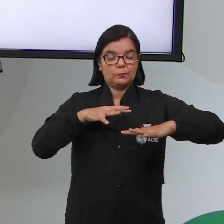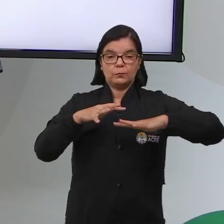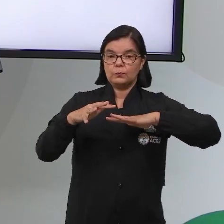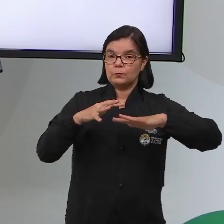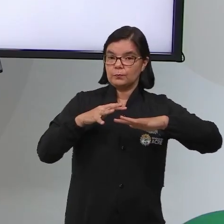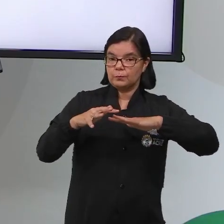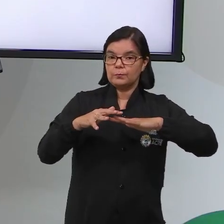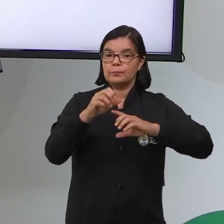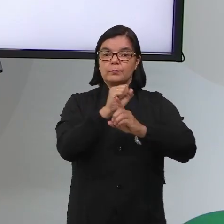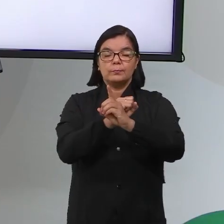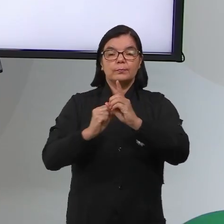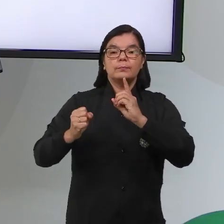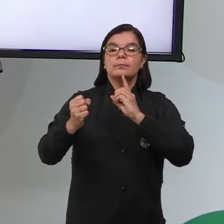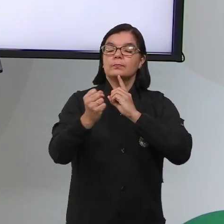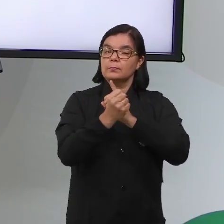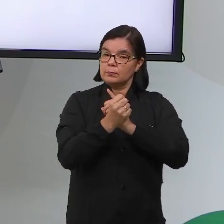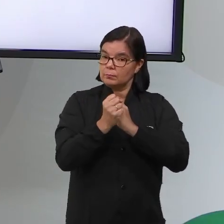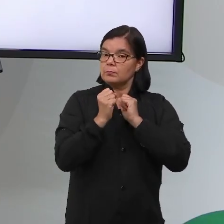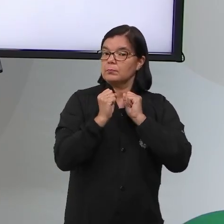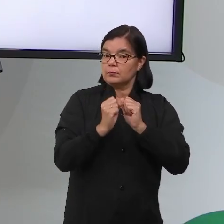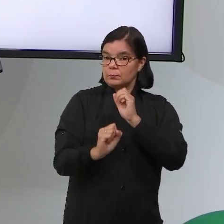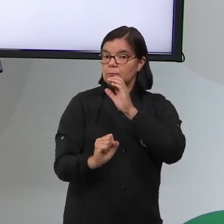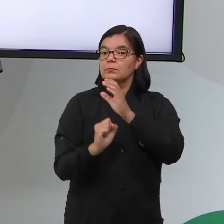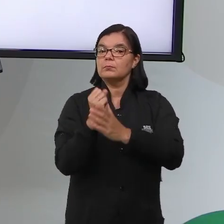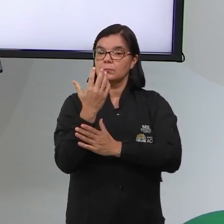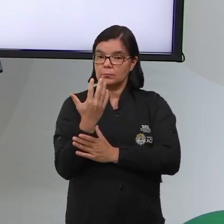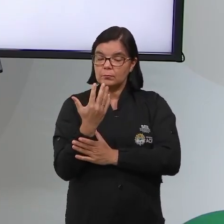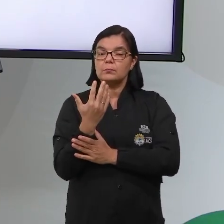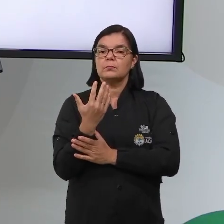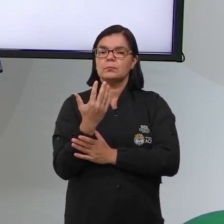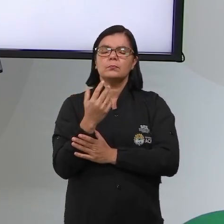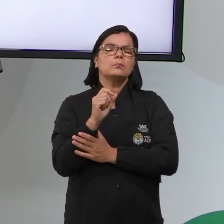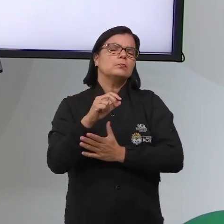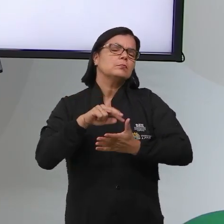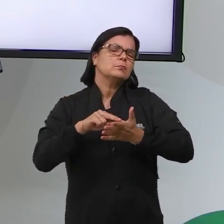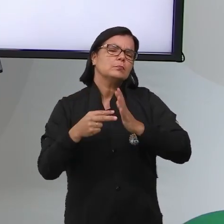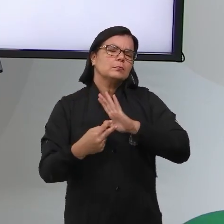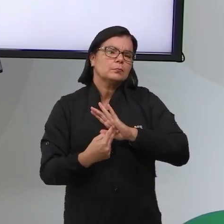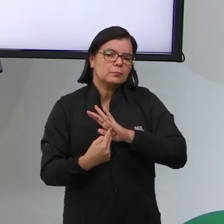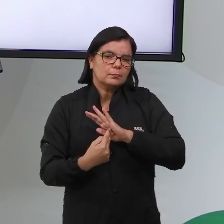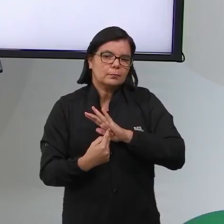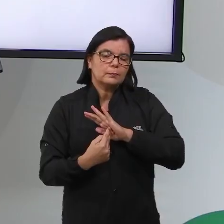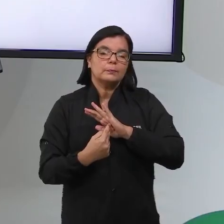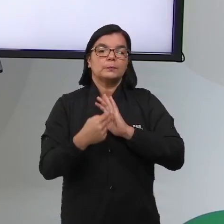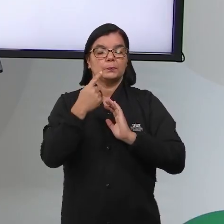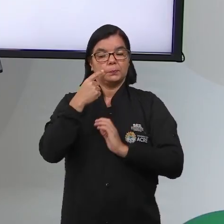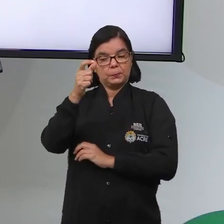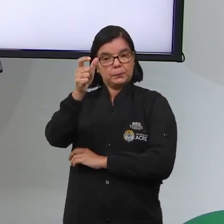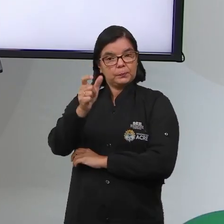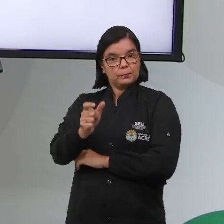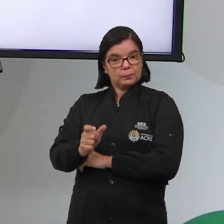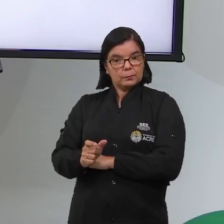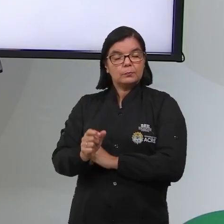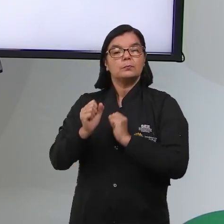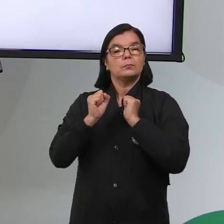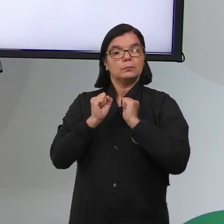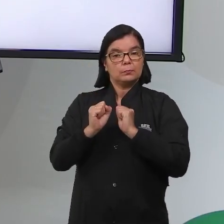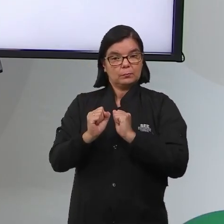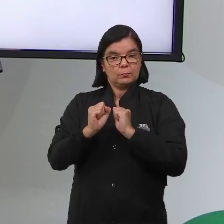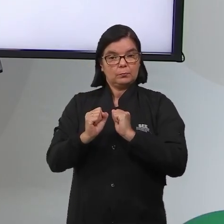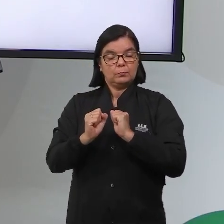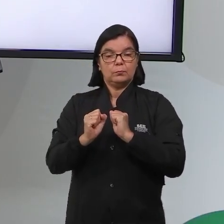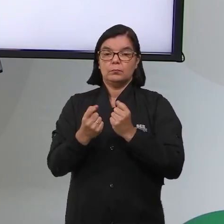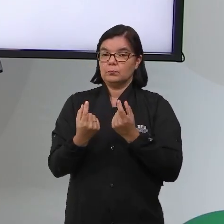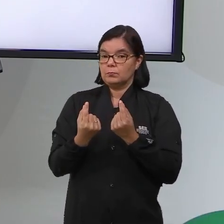mobilidade social, ela pode acontecer. O que isso significa? Uma pessoa, ela pode ser